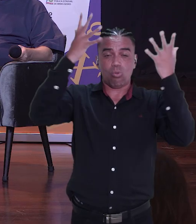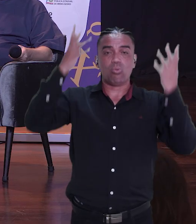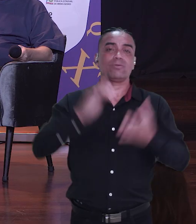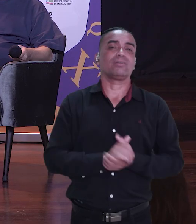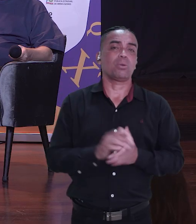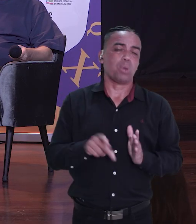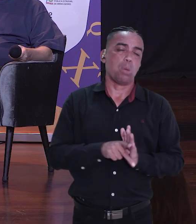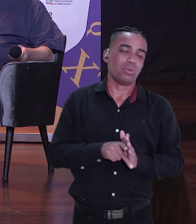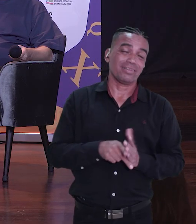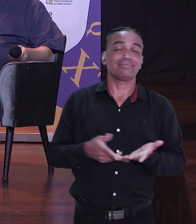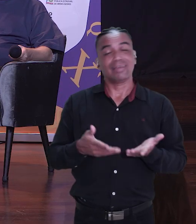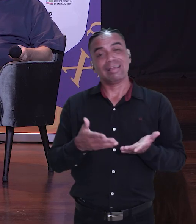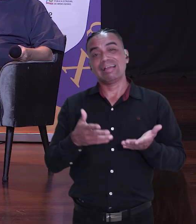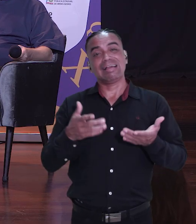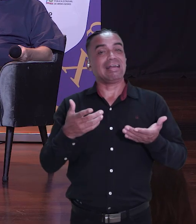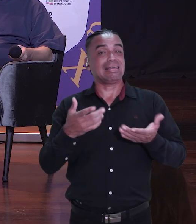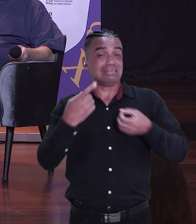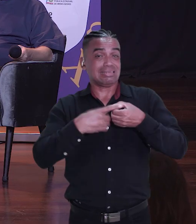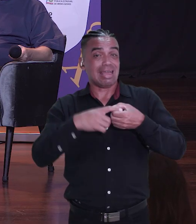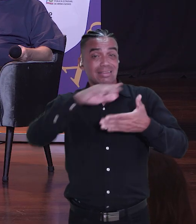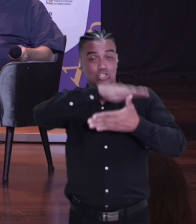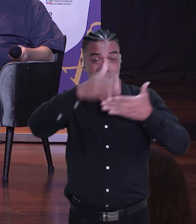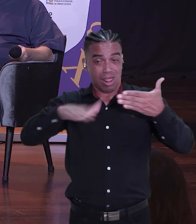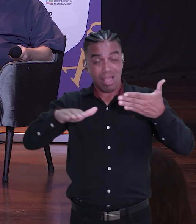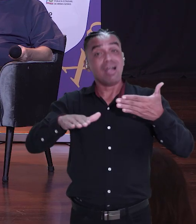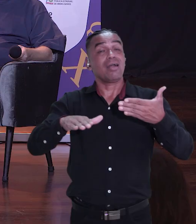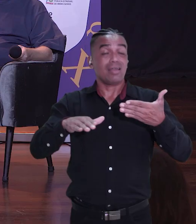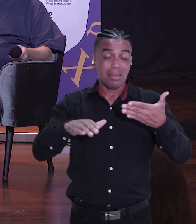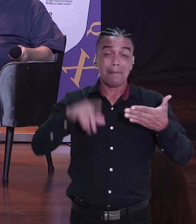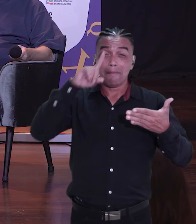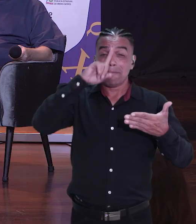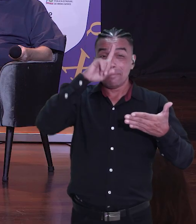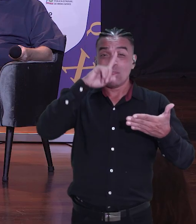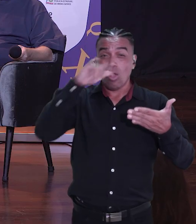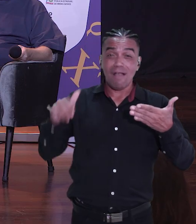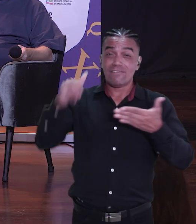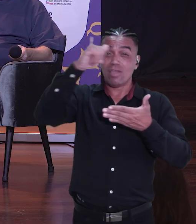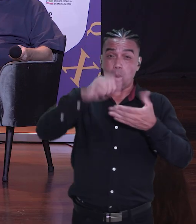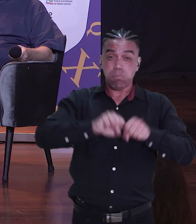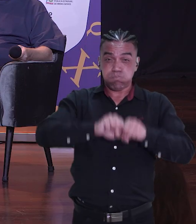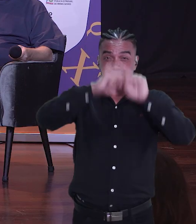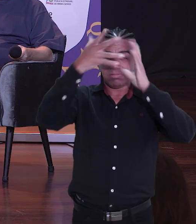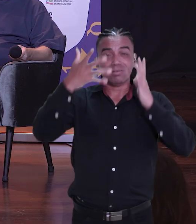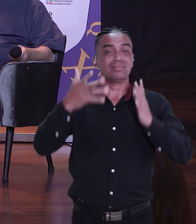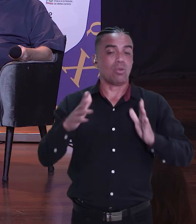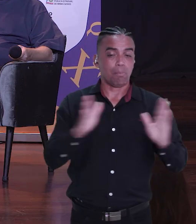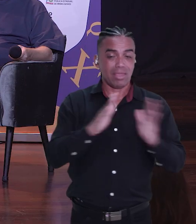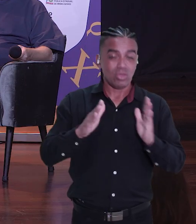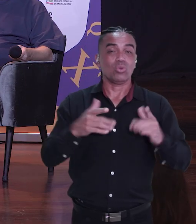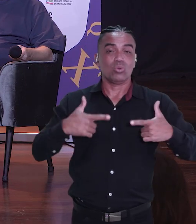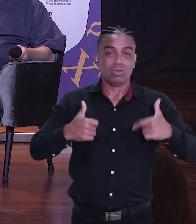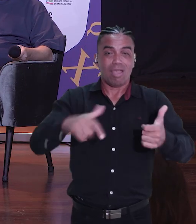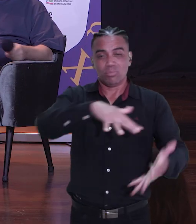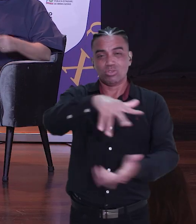quer dizer, eram muito mais sujeitas a ataques, né? Então, quer dizer, a sua vida no dia a dia se transforma quando você está no meio de uma guerra